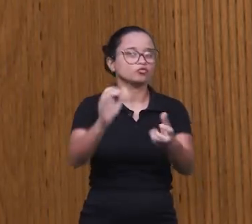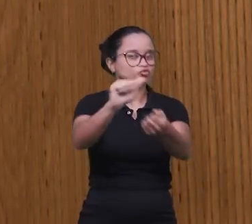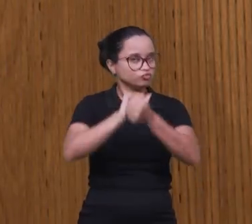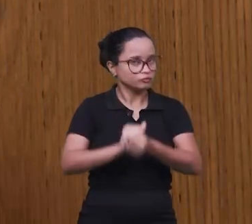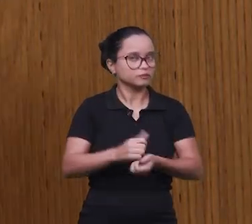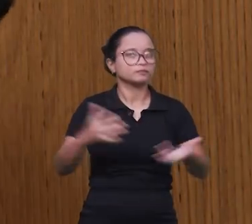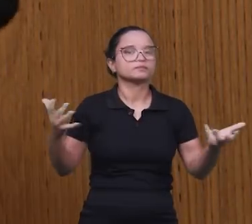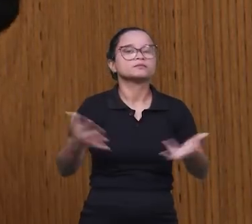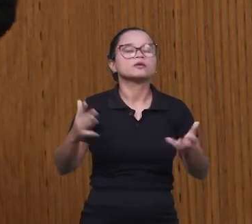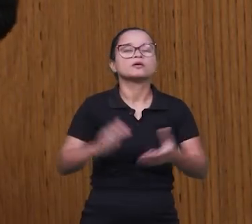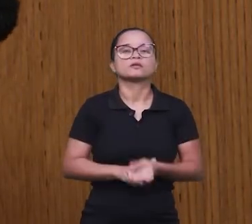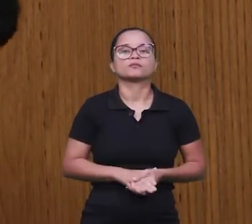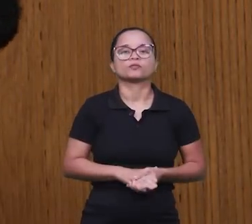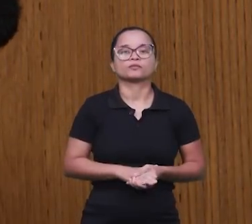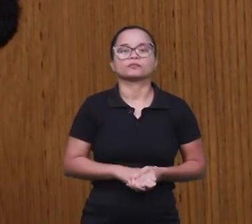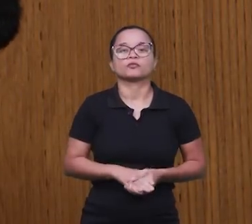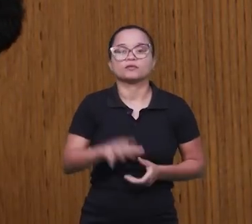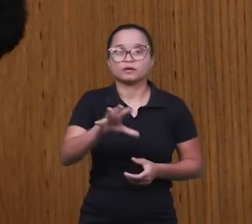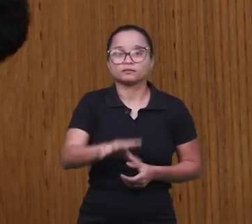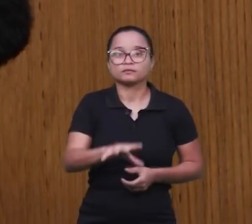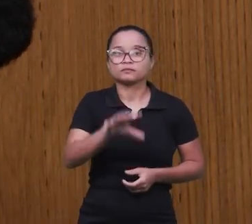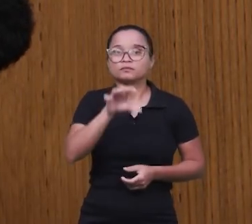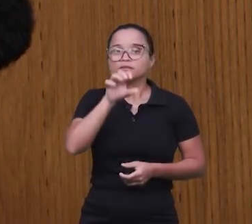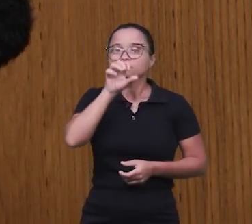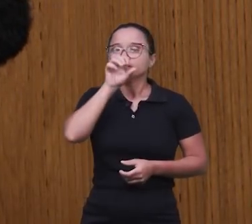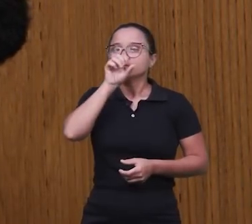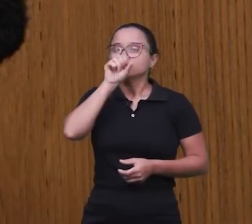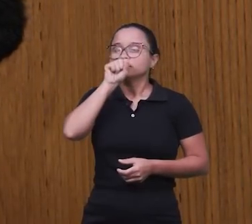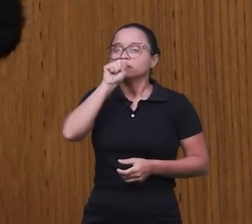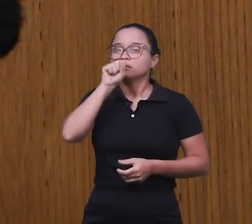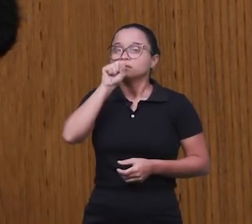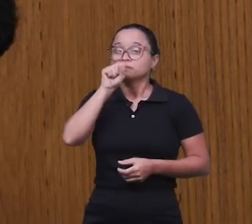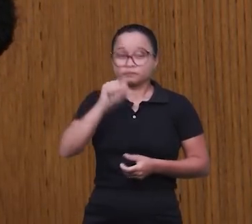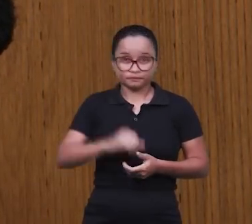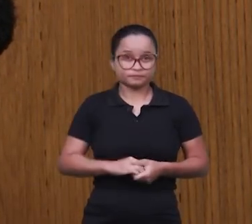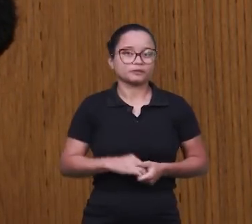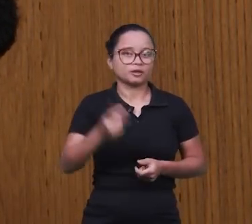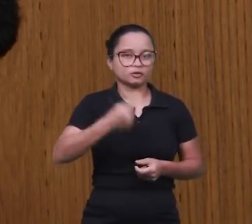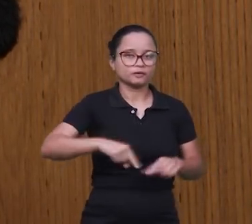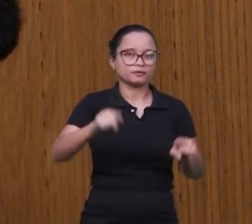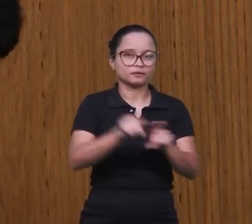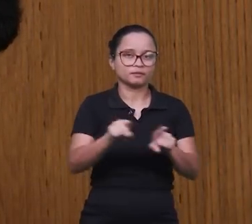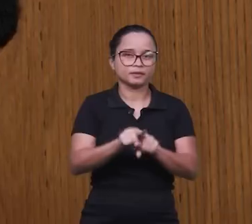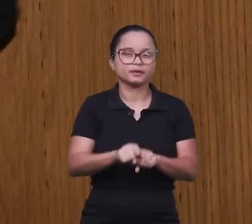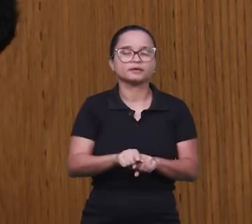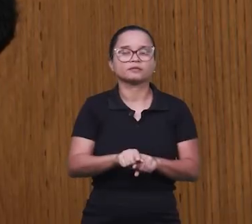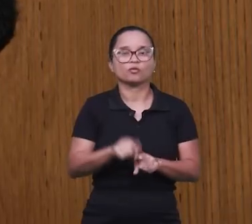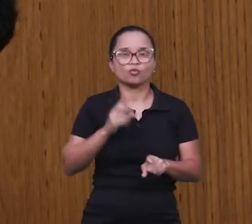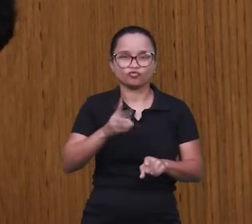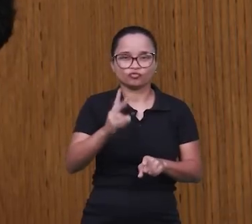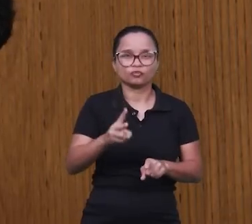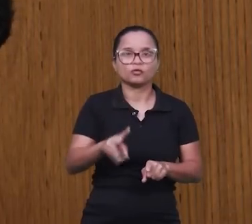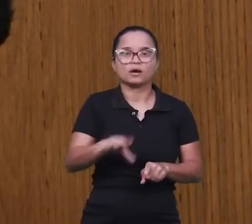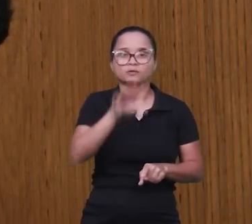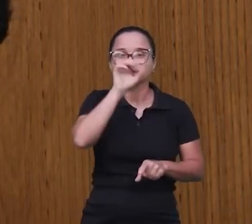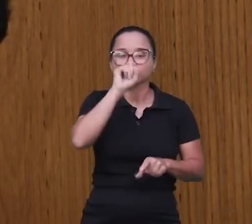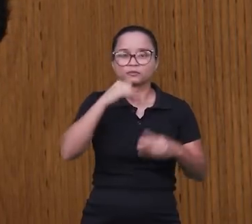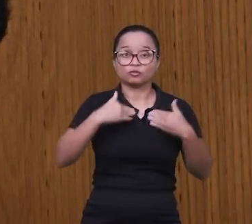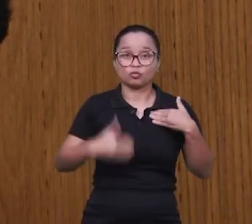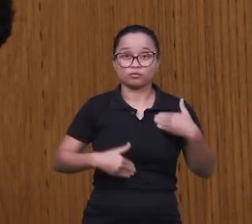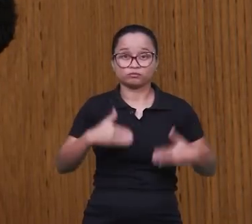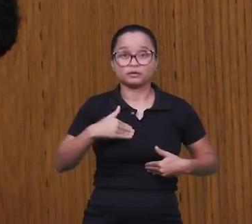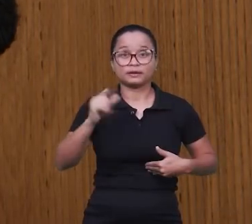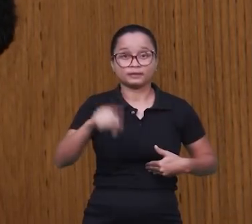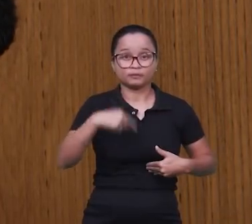Vamos comigo. Você vai inspirar e nós vamos também manter o ar dentro do